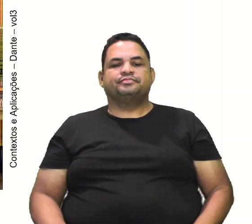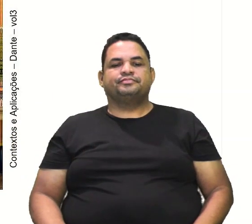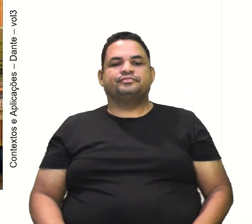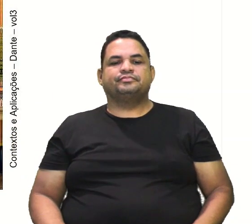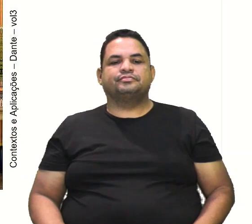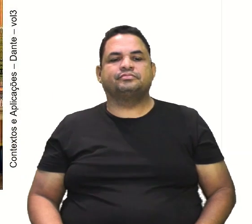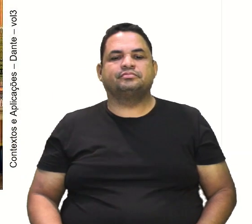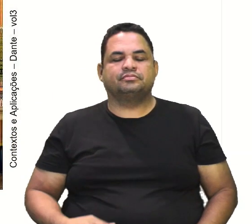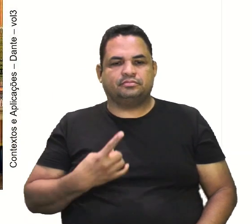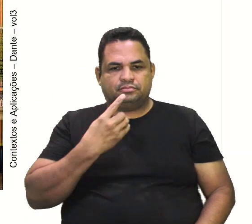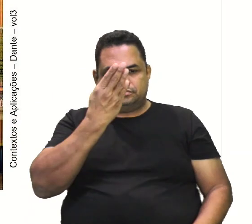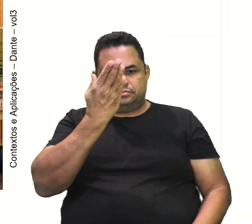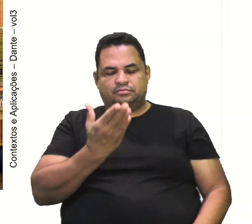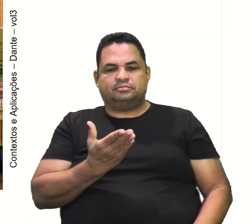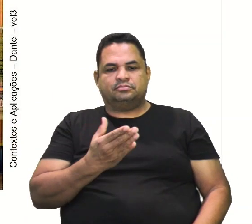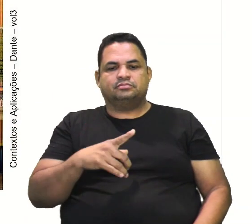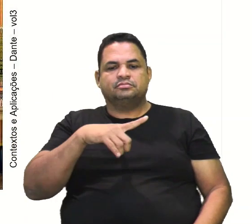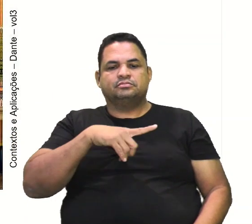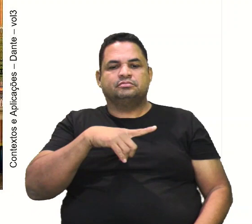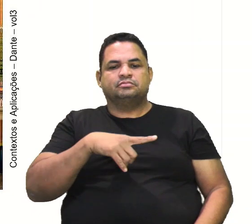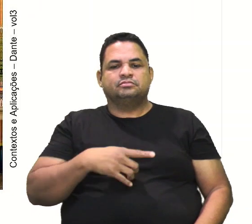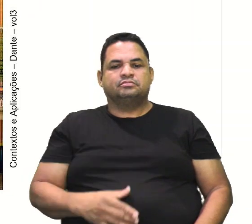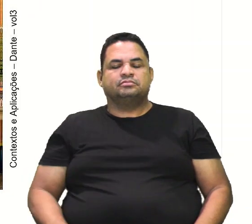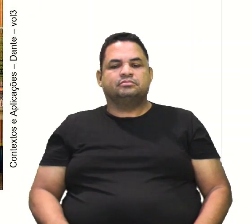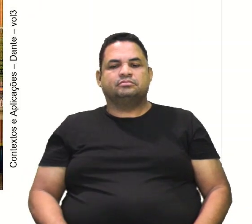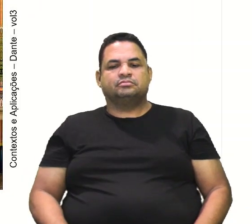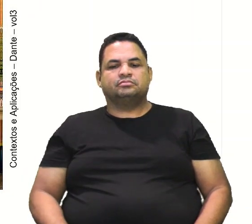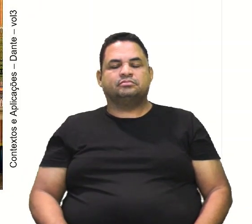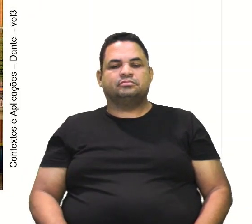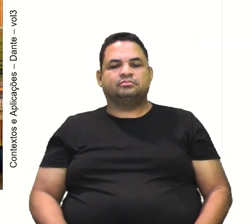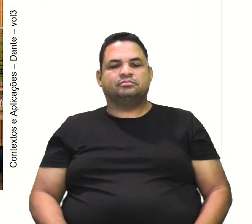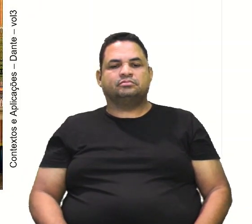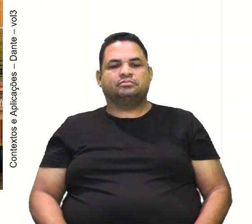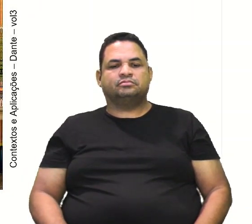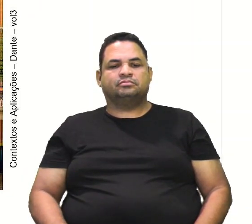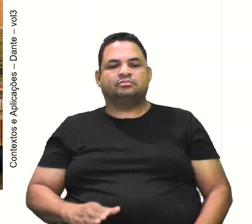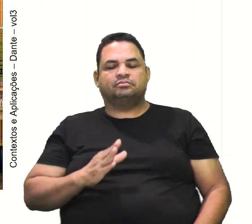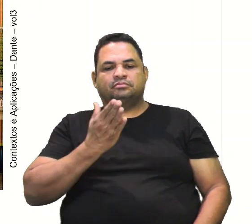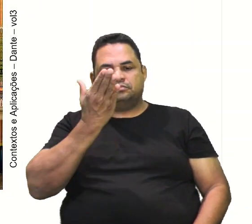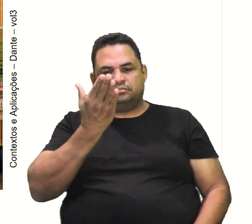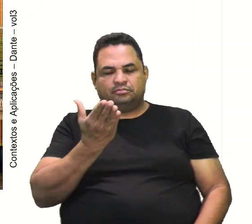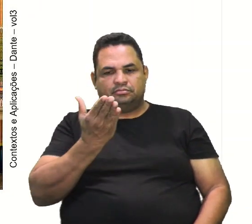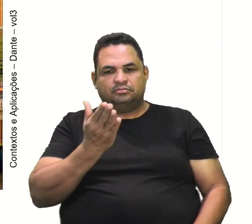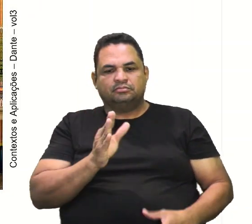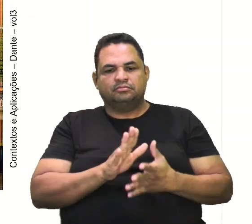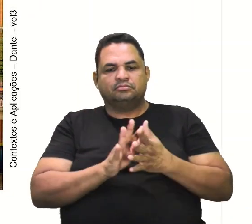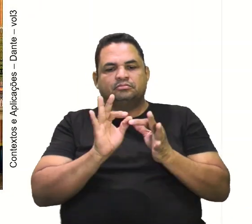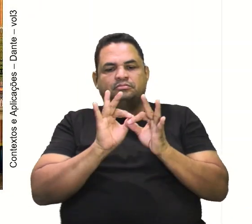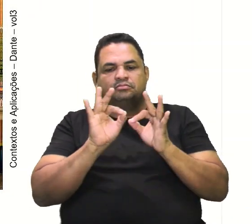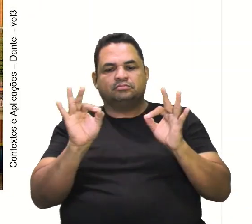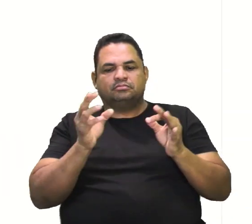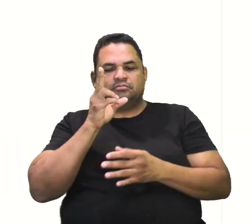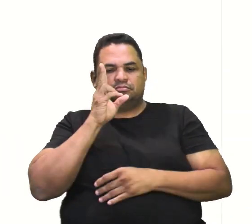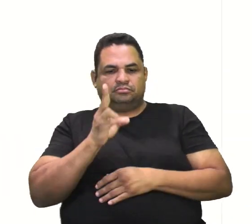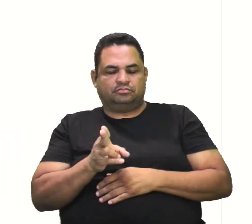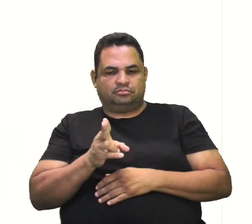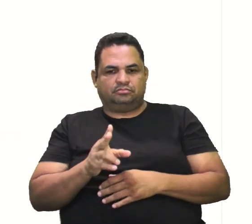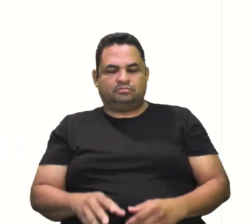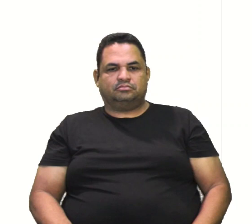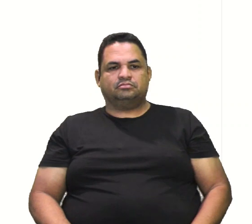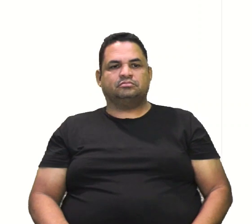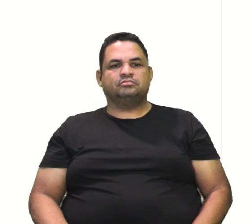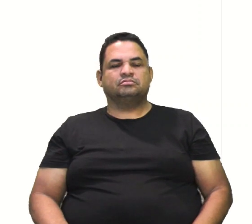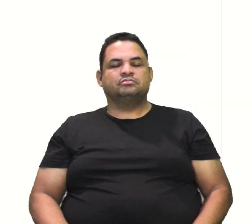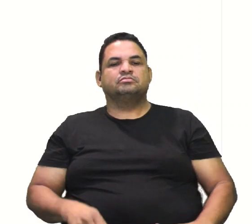pilastra central, as pilastras, né, laterais, e aí elas já estão à mesma distância uma da outra, tá